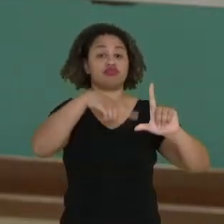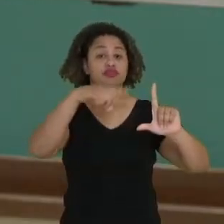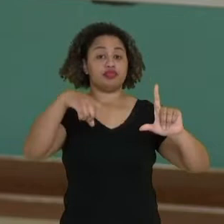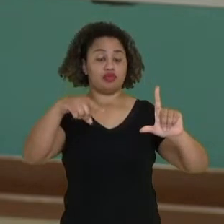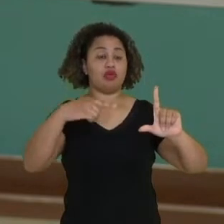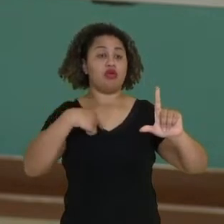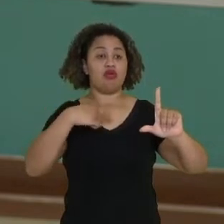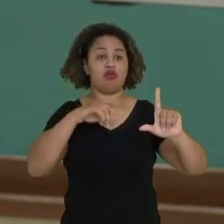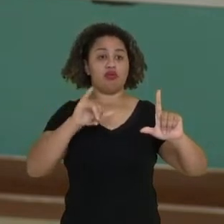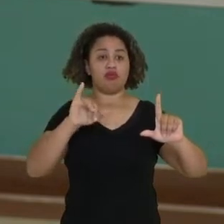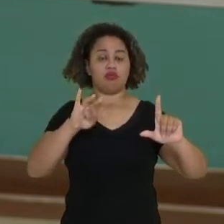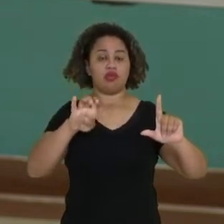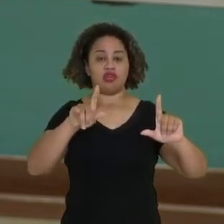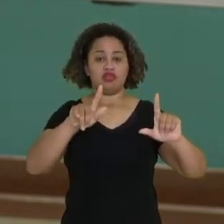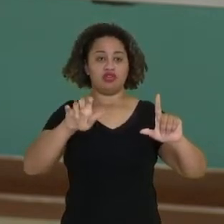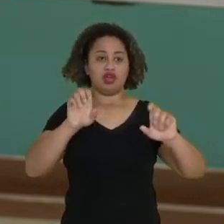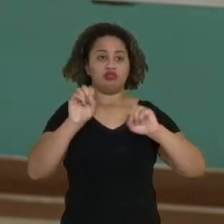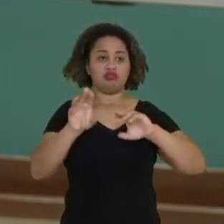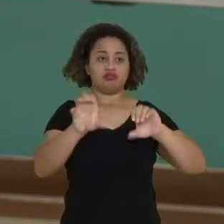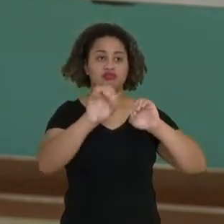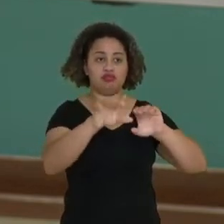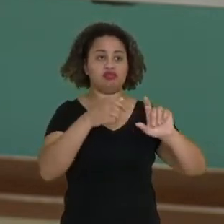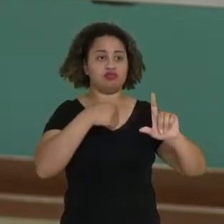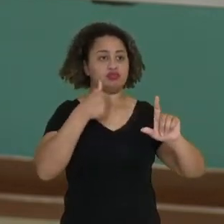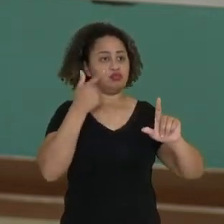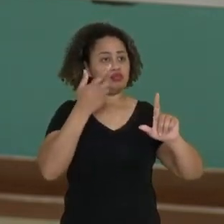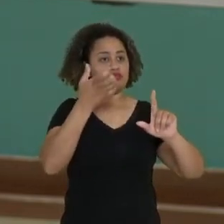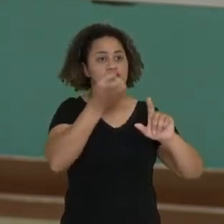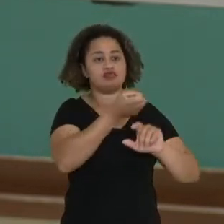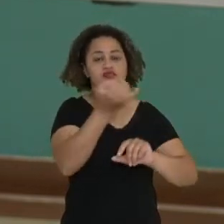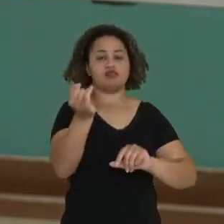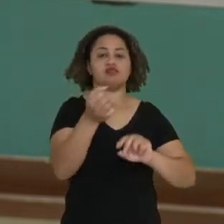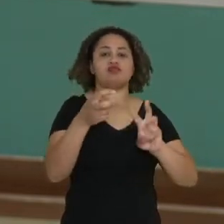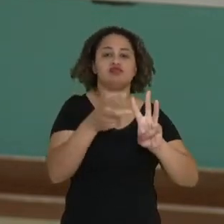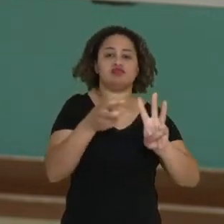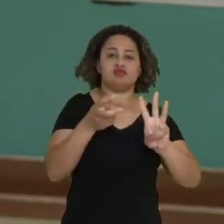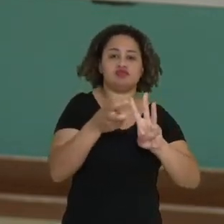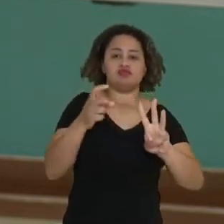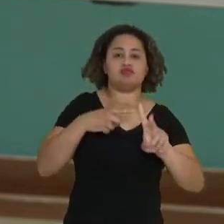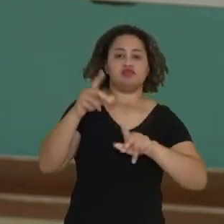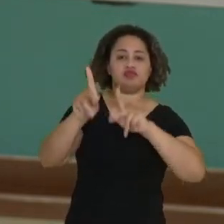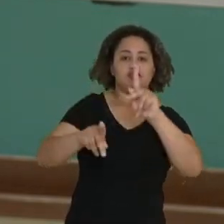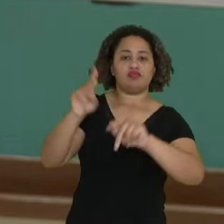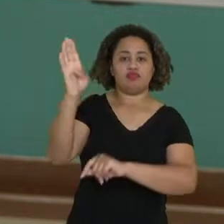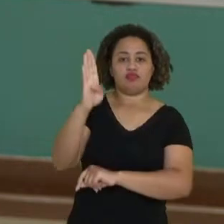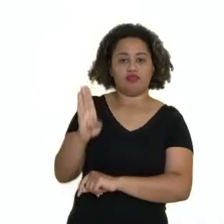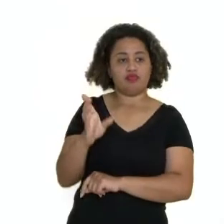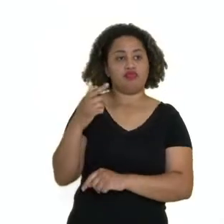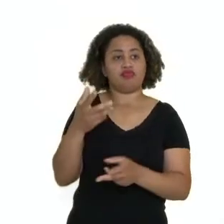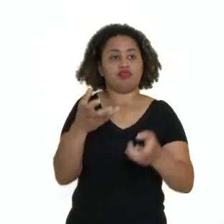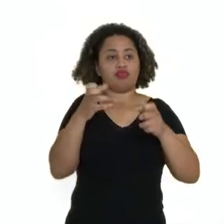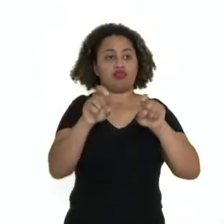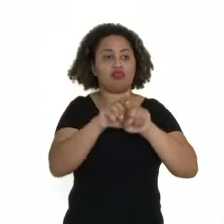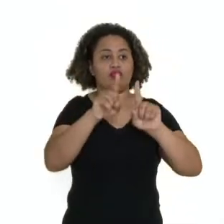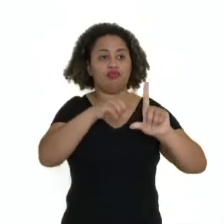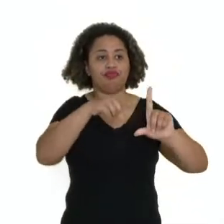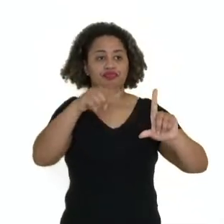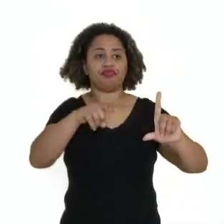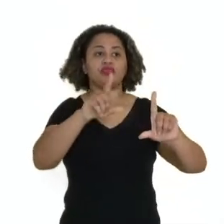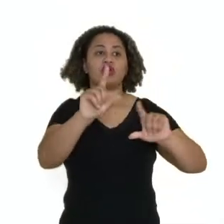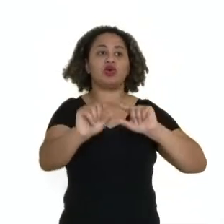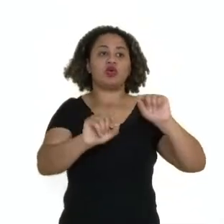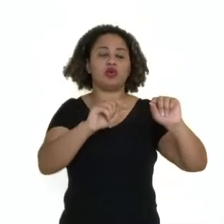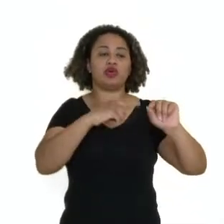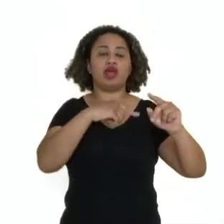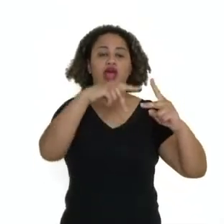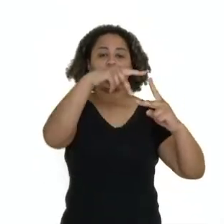né? Já temos aqui a quantidade de indígenas na população brasileira, observando que o gráfico está